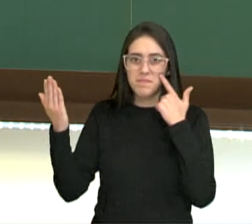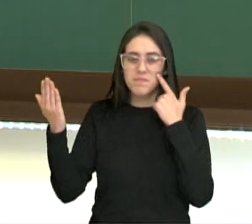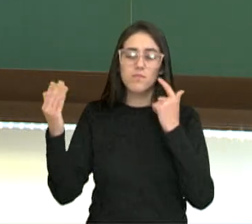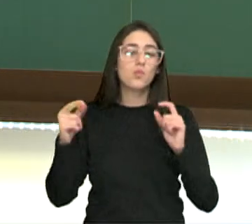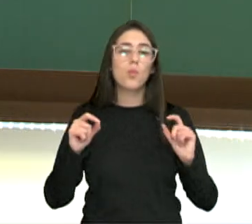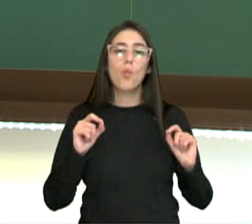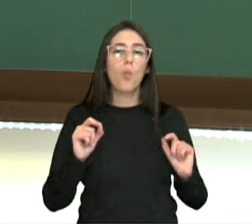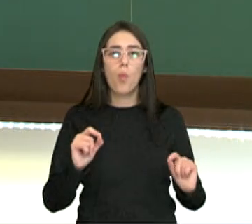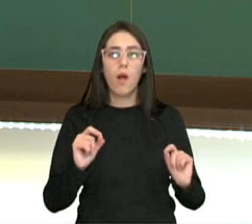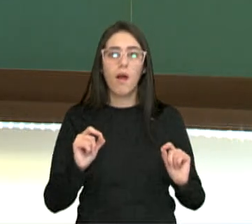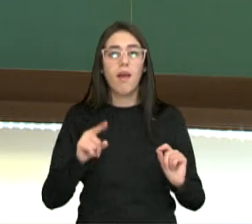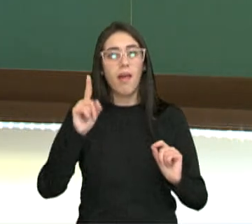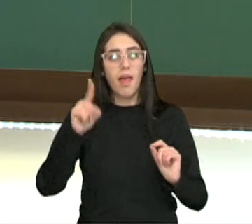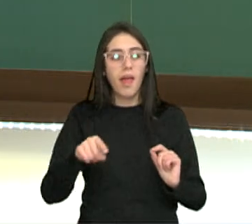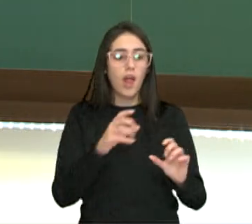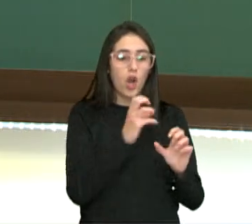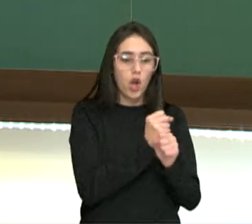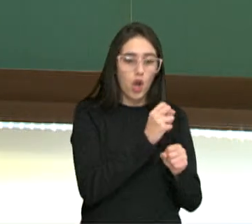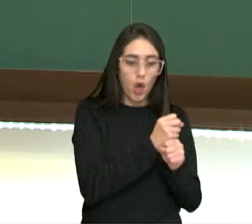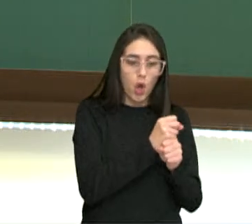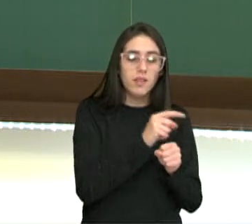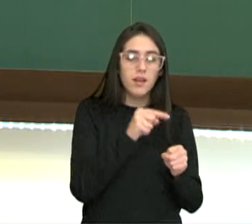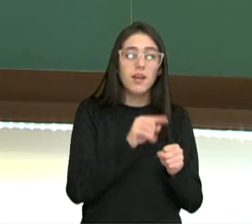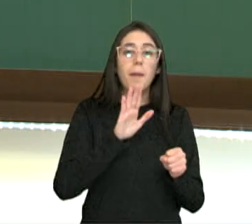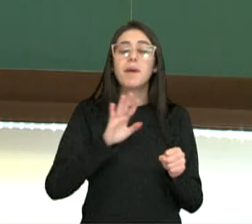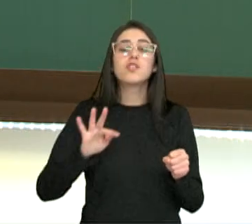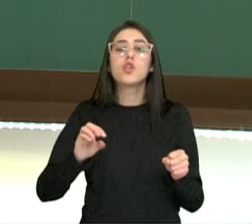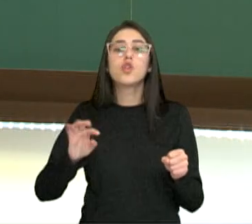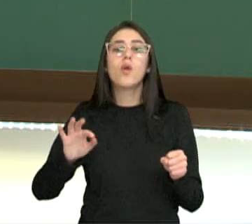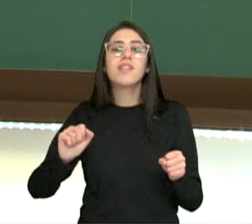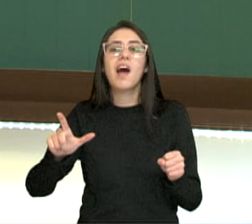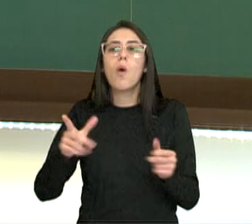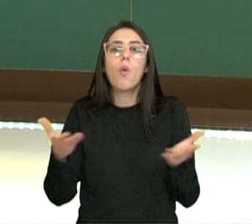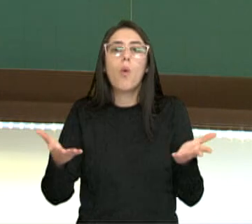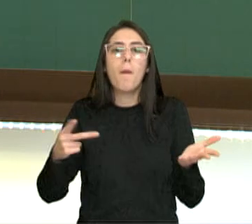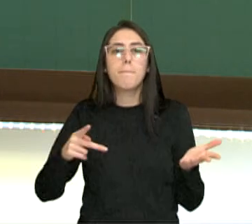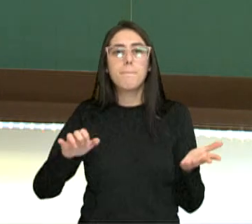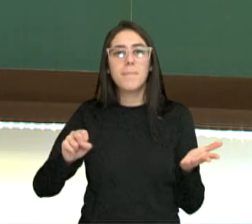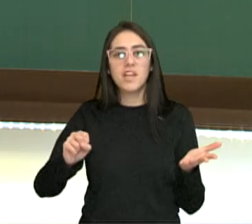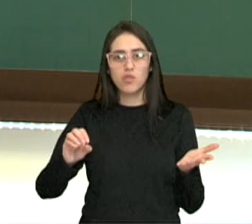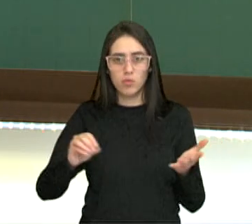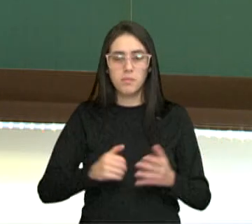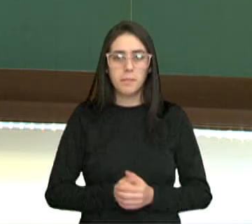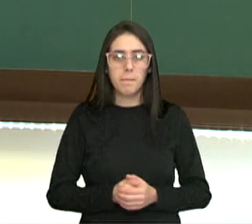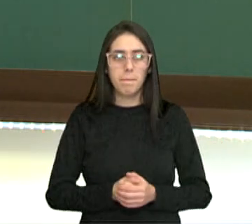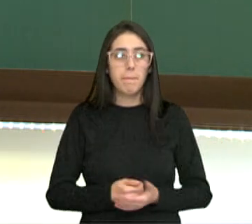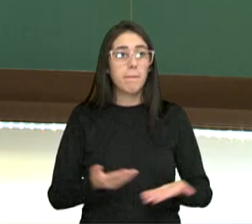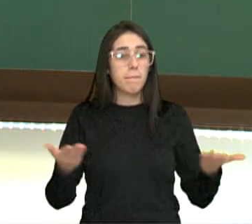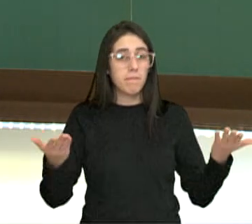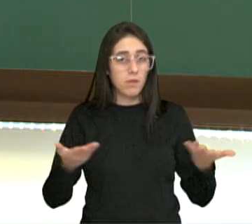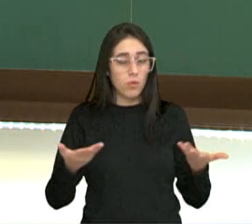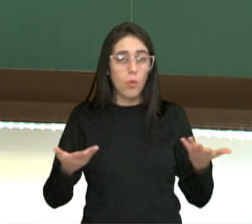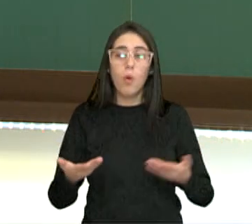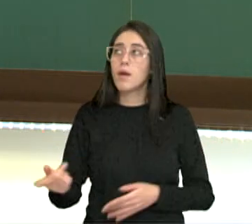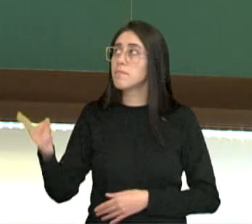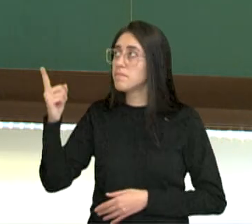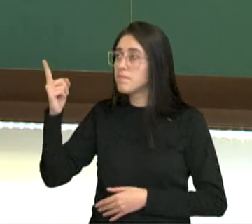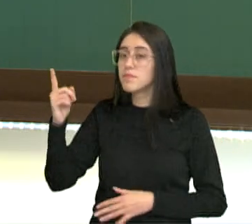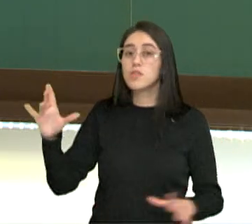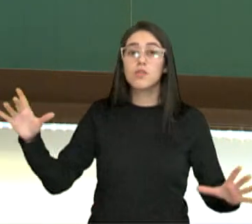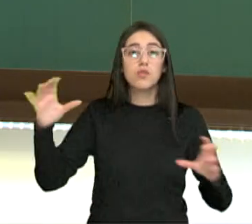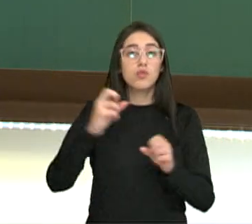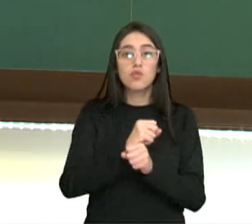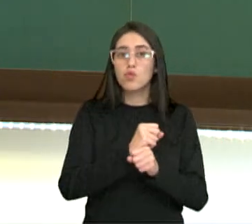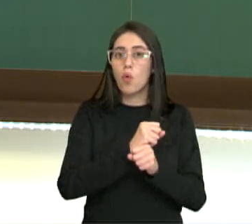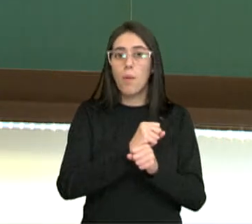ela relaciona a nota com o seu respectivo peso, ok? Em seguida, nós vamos somar todos os